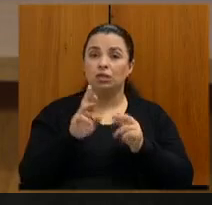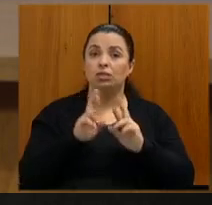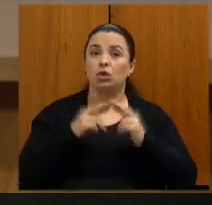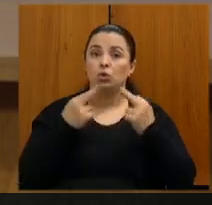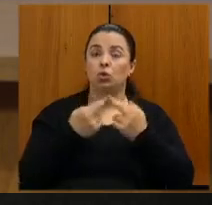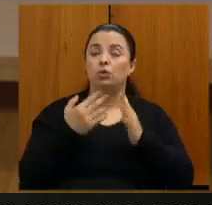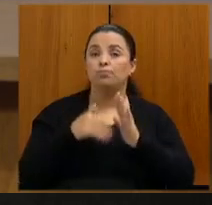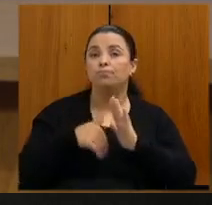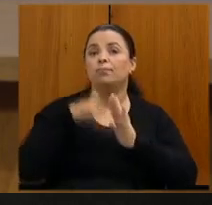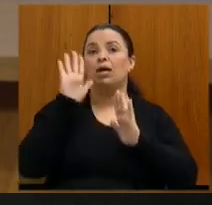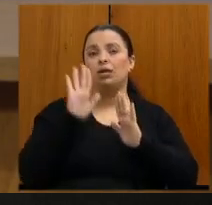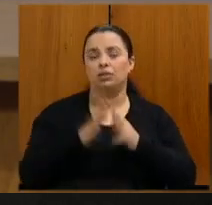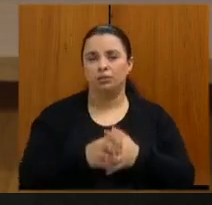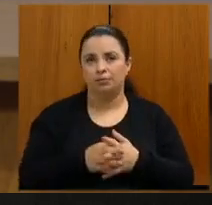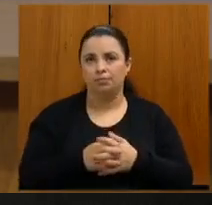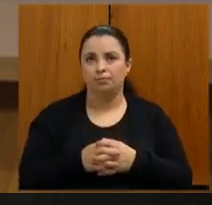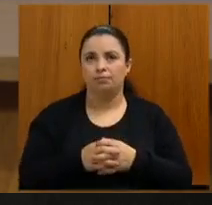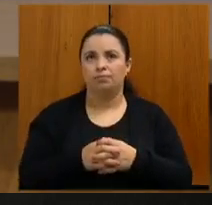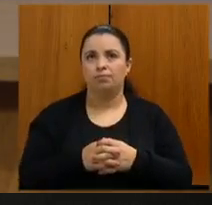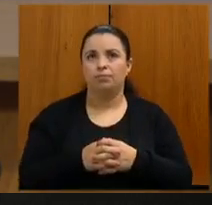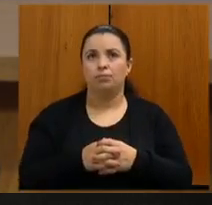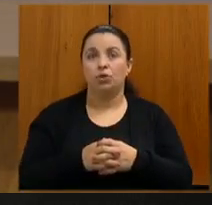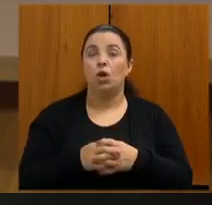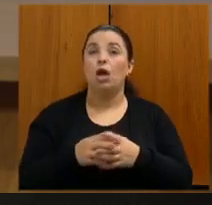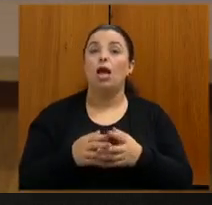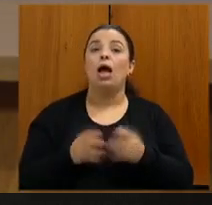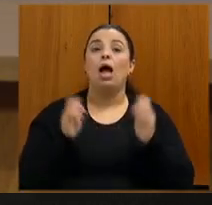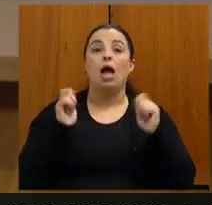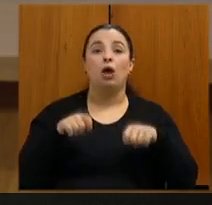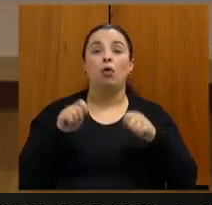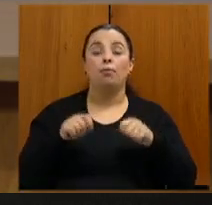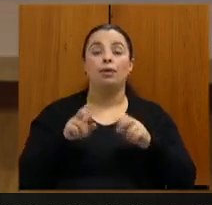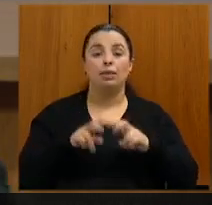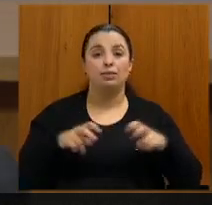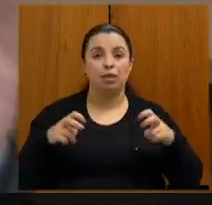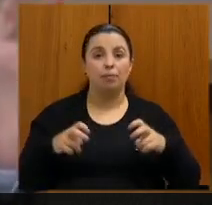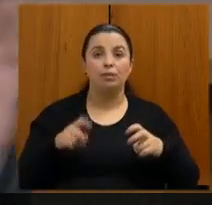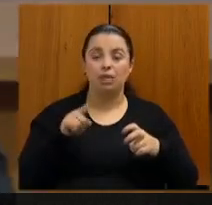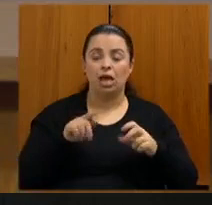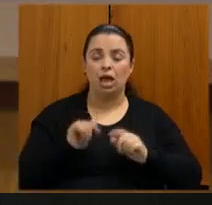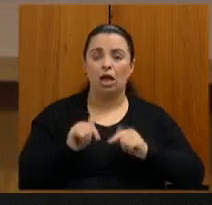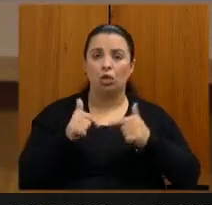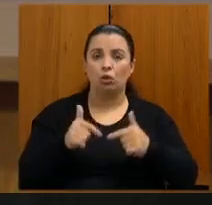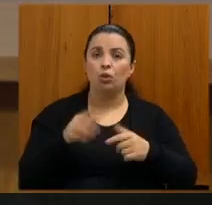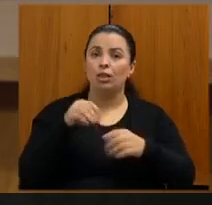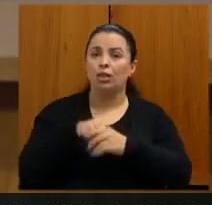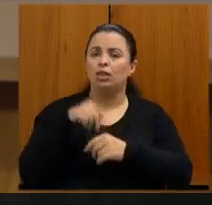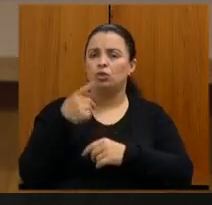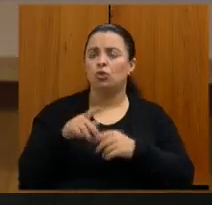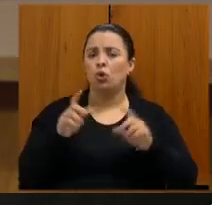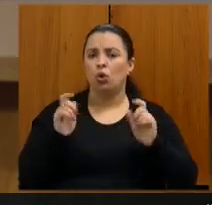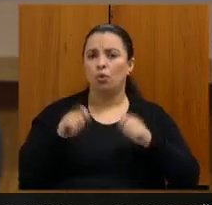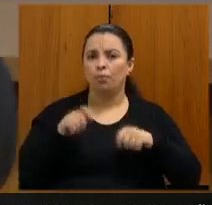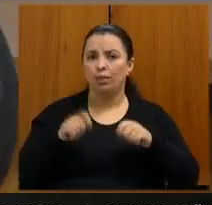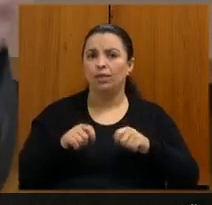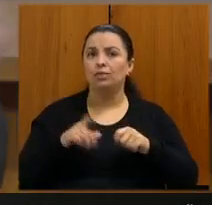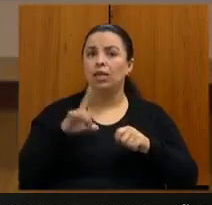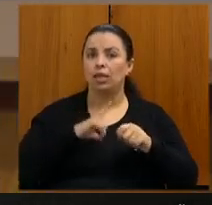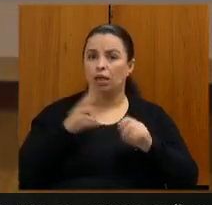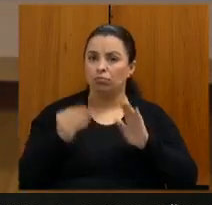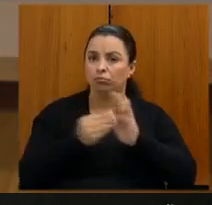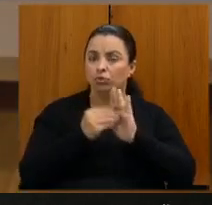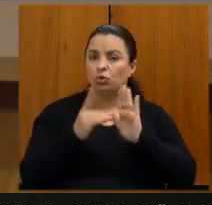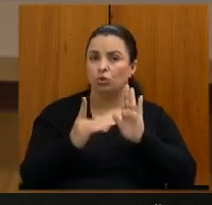é sobre a competência da mesa hoje ela atua dentro de sua competência estabelecida lá pelo seu decreto de criação em